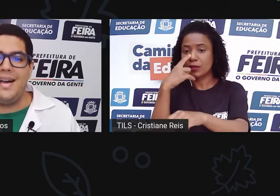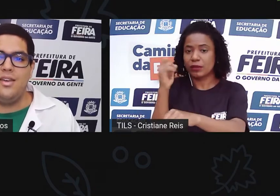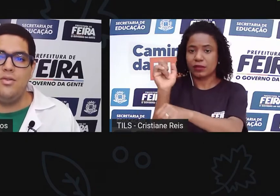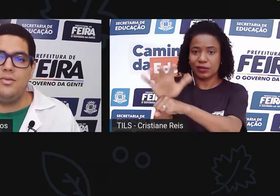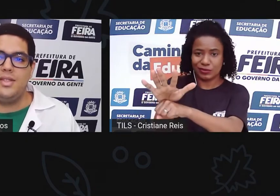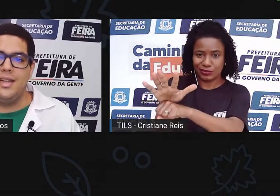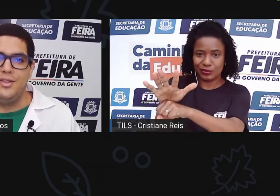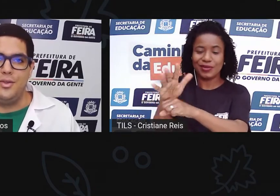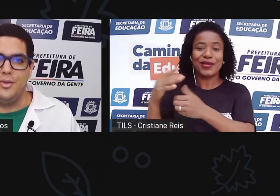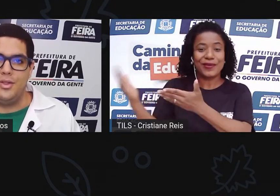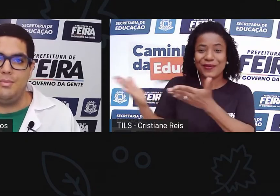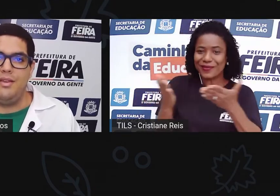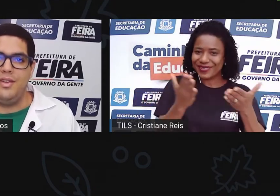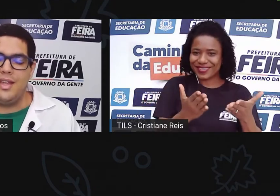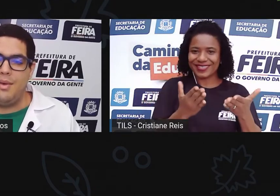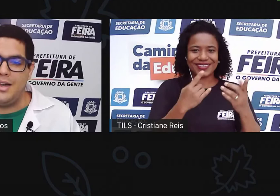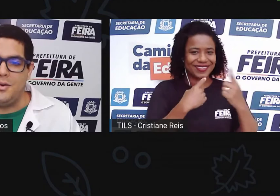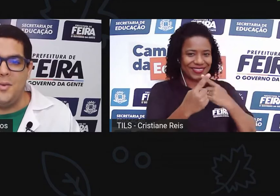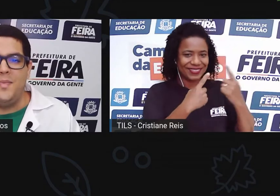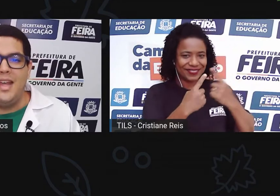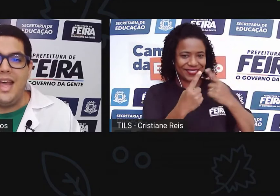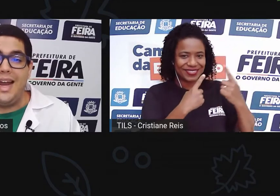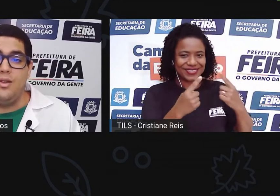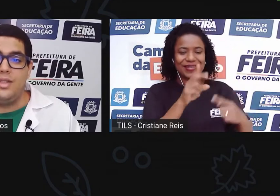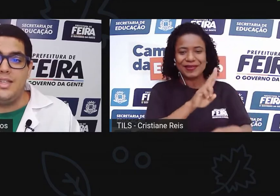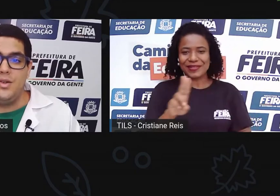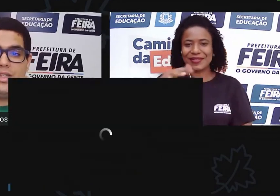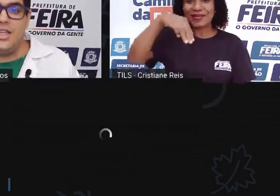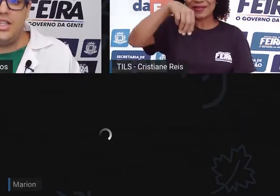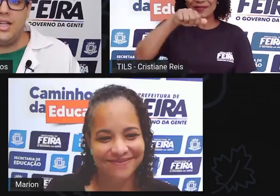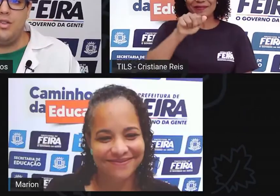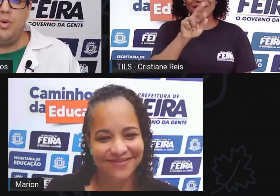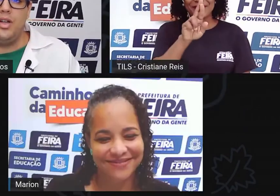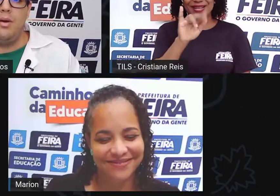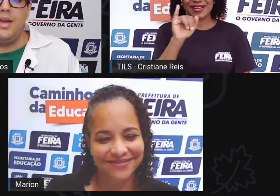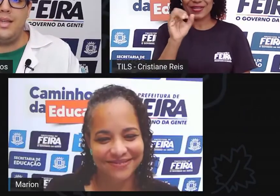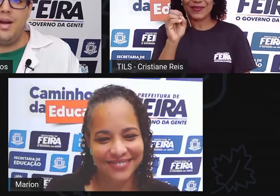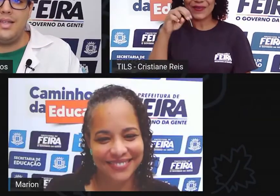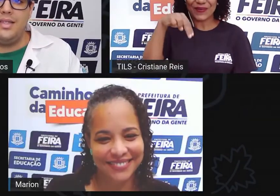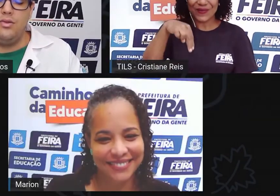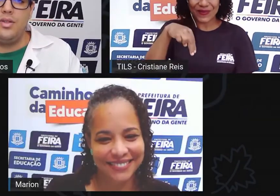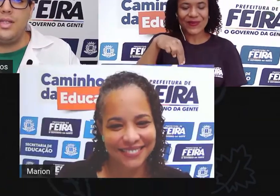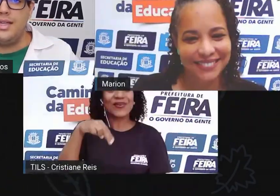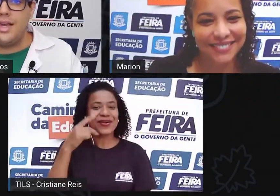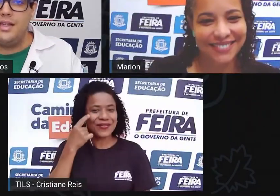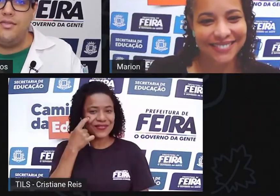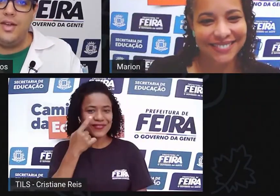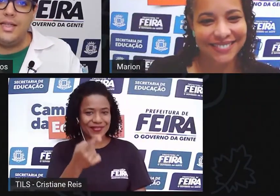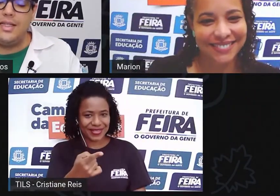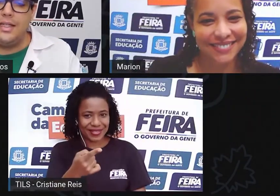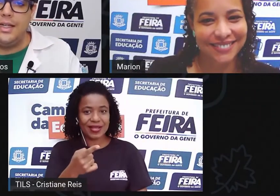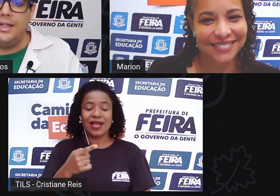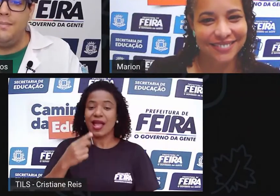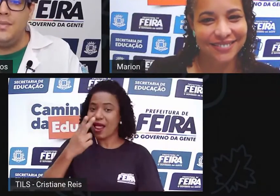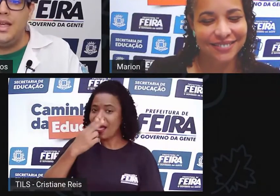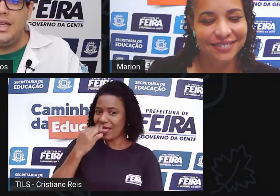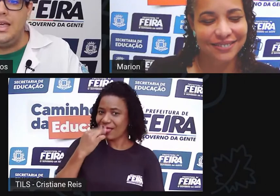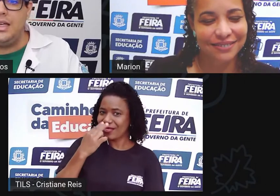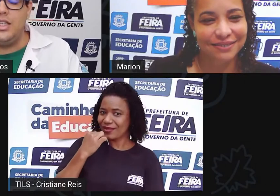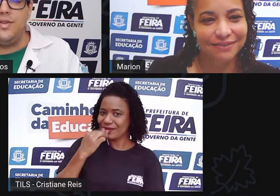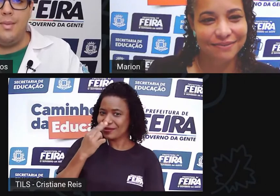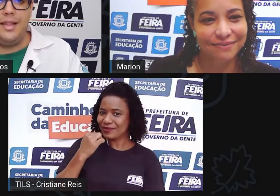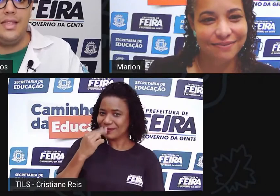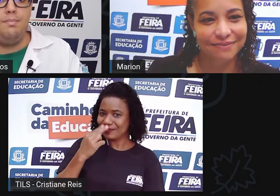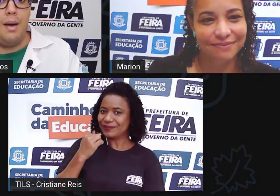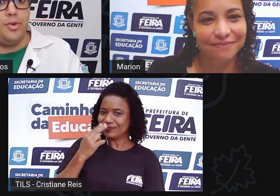dela é Marion Santos. Bem-vinda, Marion. Ela é nutricionista do programa Mesa Brasil do SESC aqui de Feira de Santana.